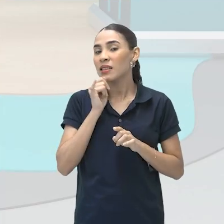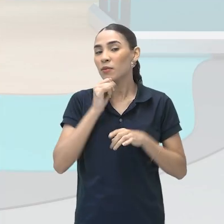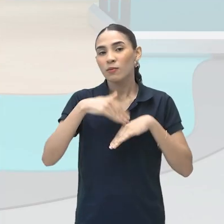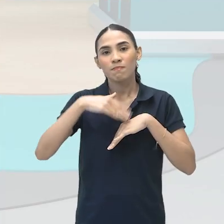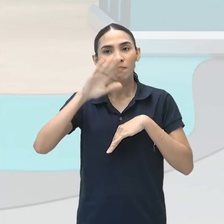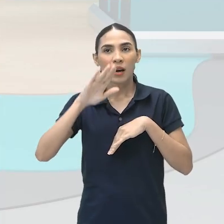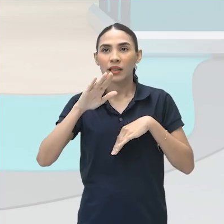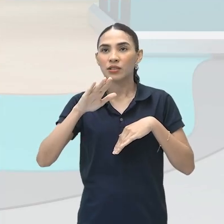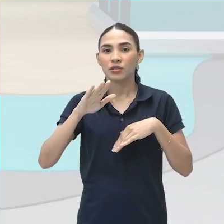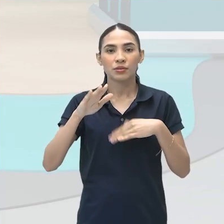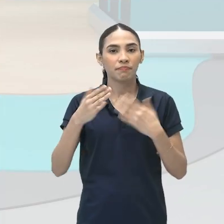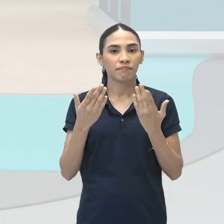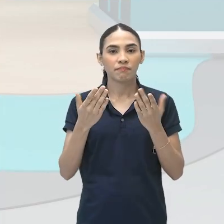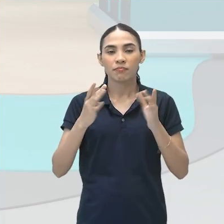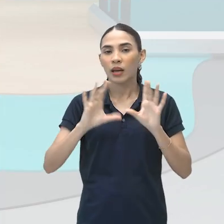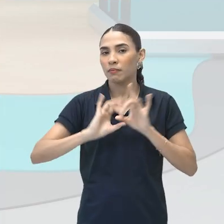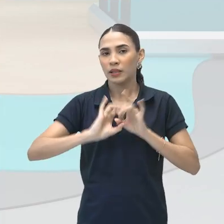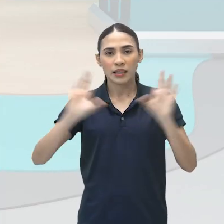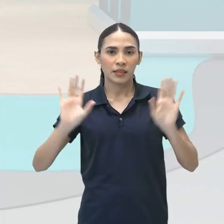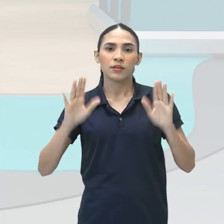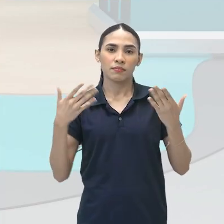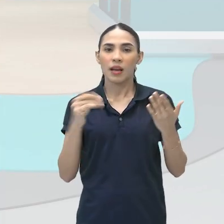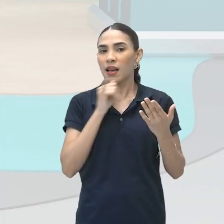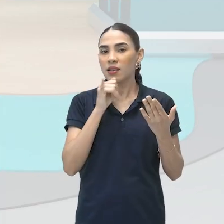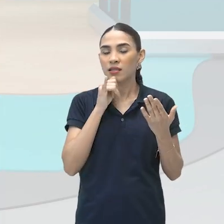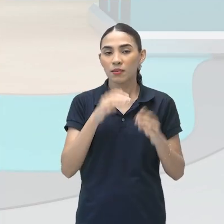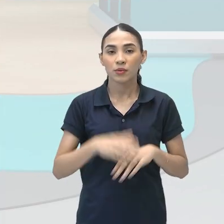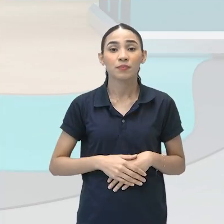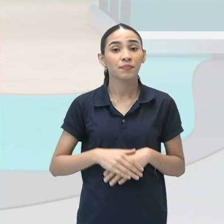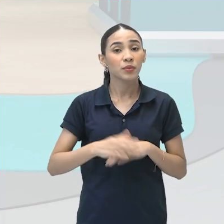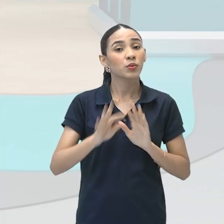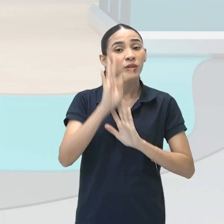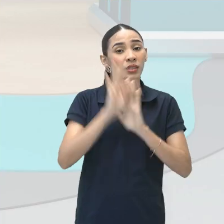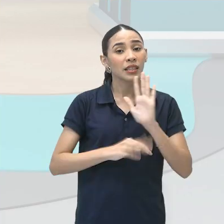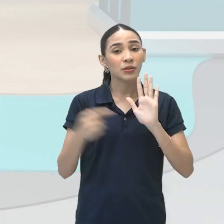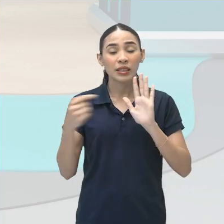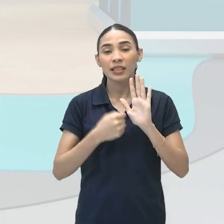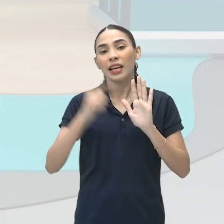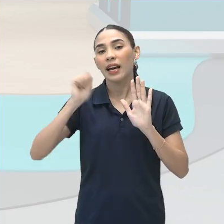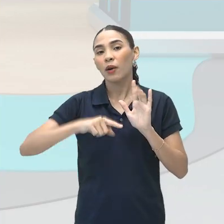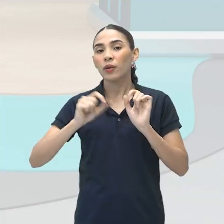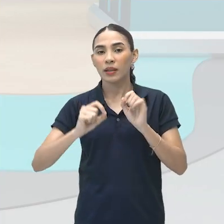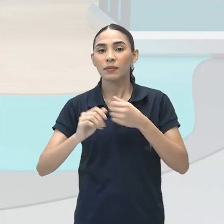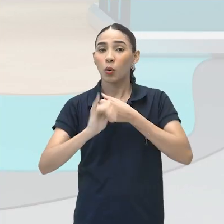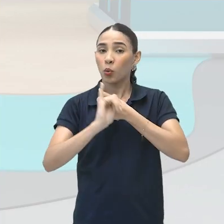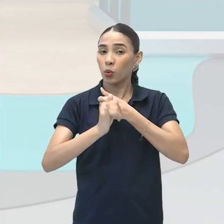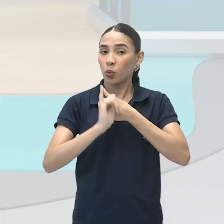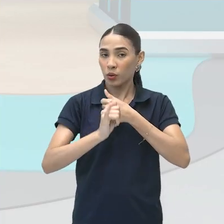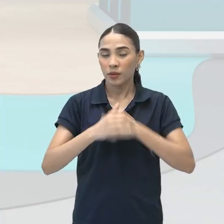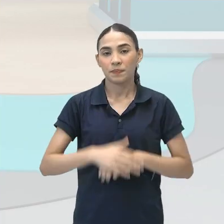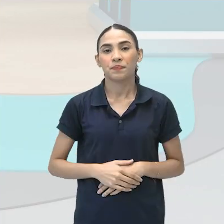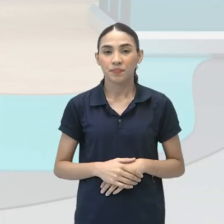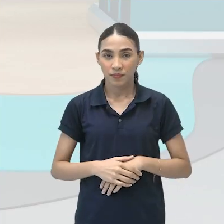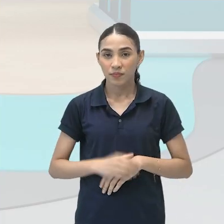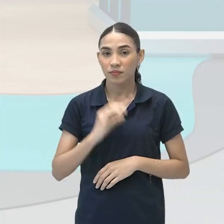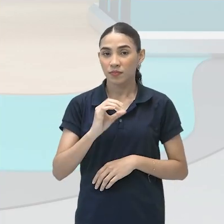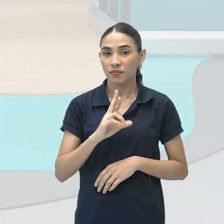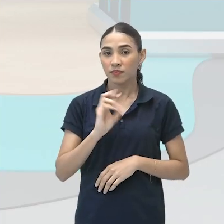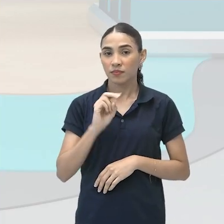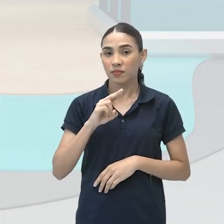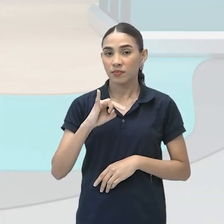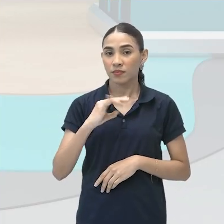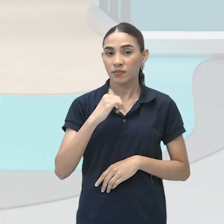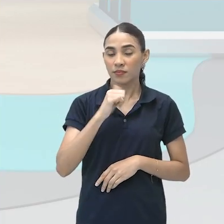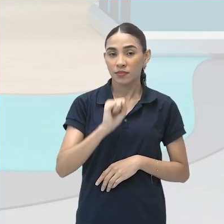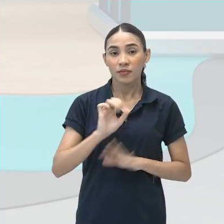mais públicos, mais populares, digamos assim, esses textos eram justamente crônicas, foram assim chamadas de crônicas.